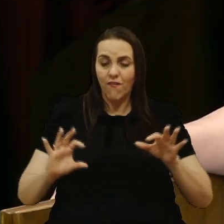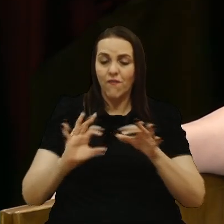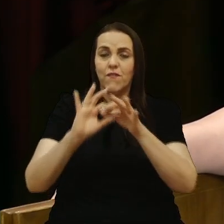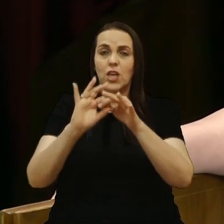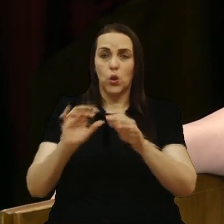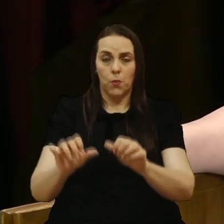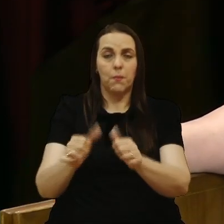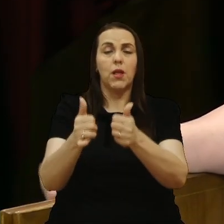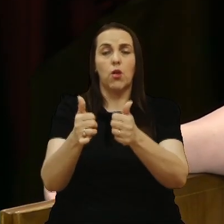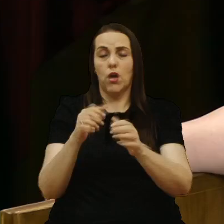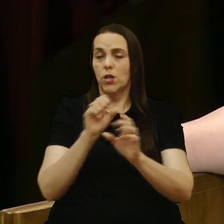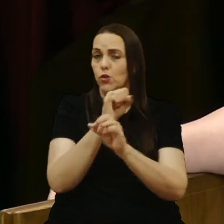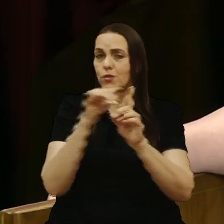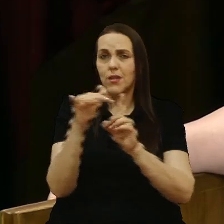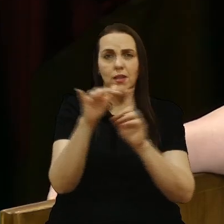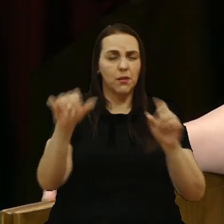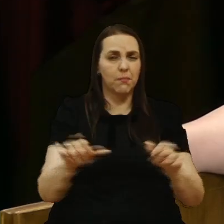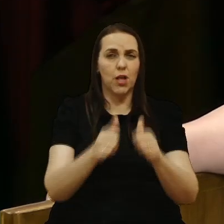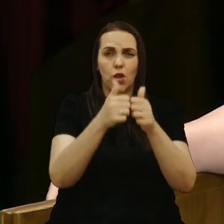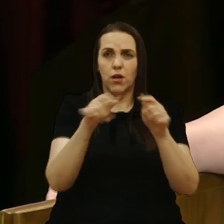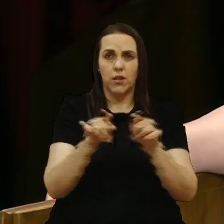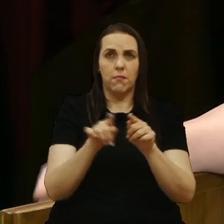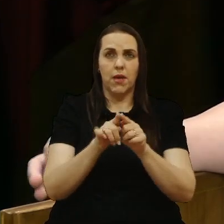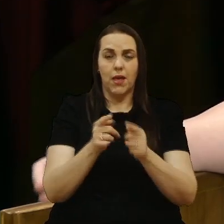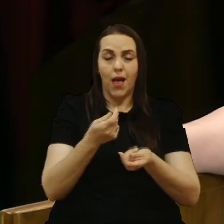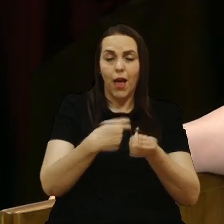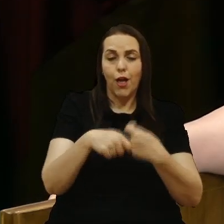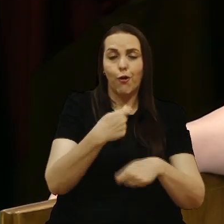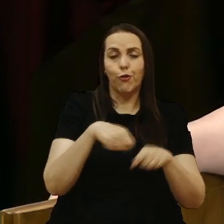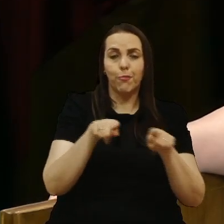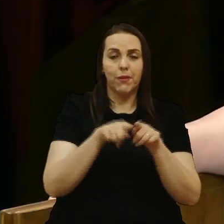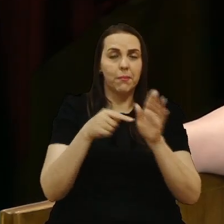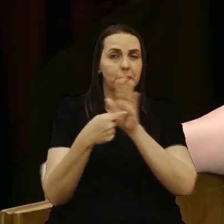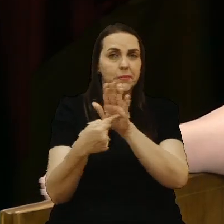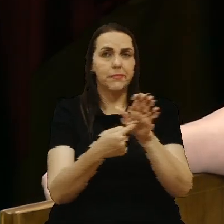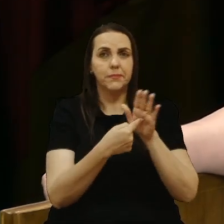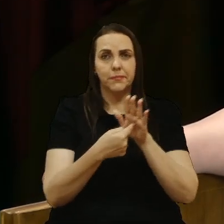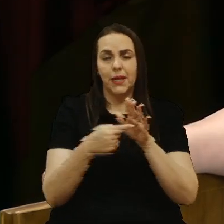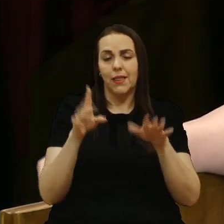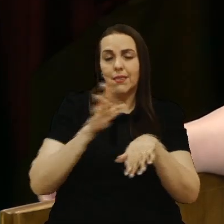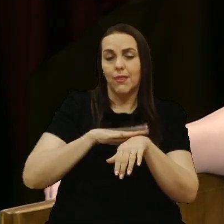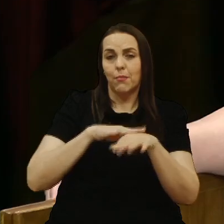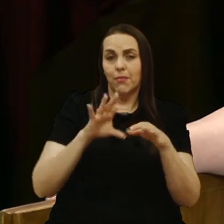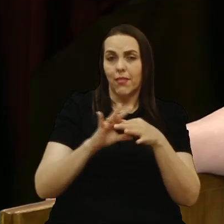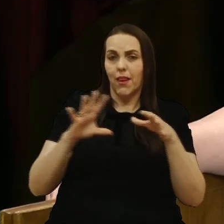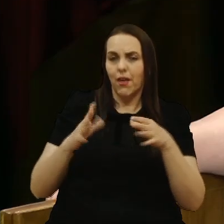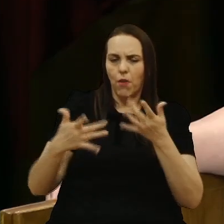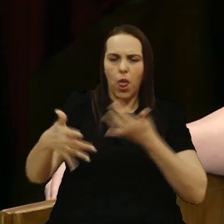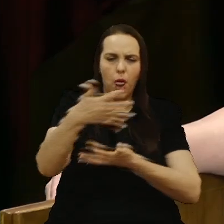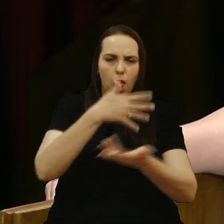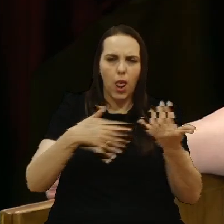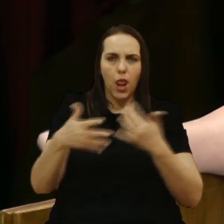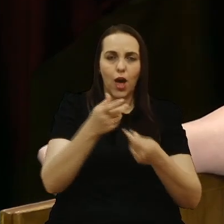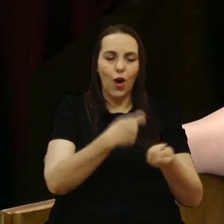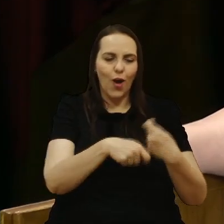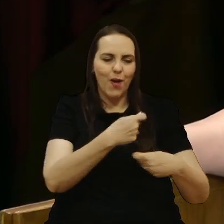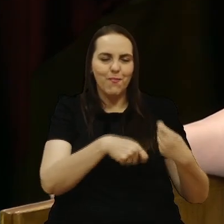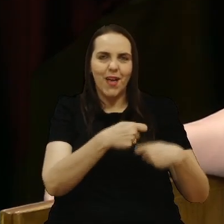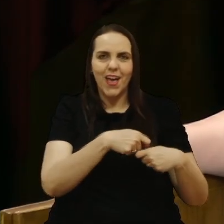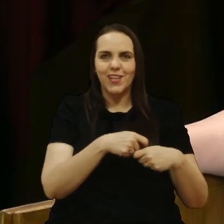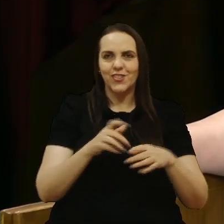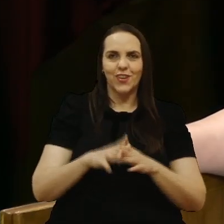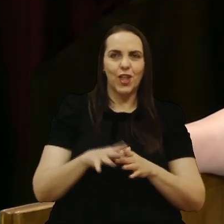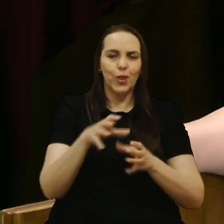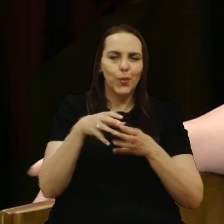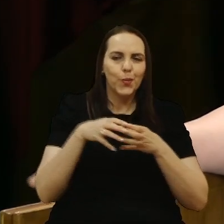um todo. Há também reflexos econômicos, mais tempo livre movimenta o comércio, o lazer, serviços e gera mais emprego e